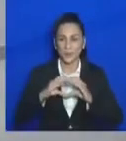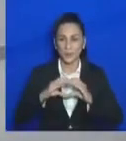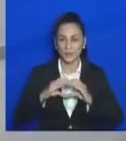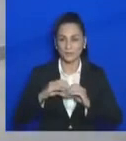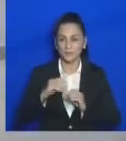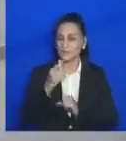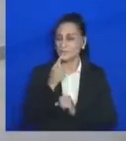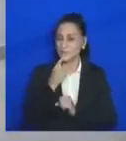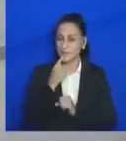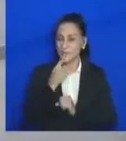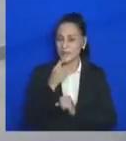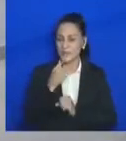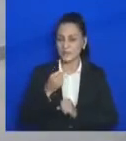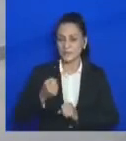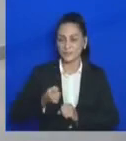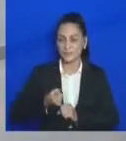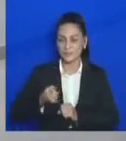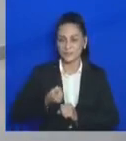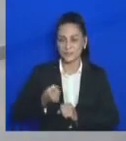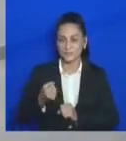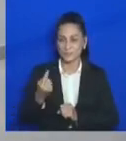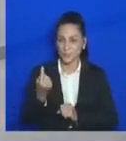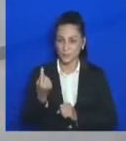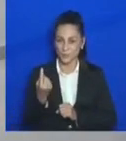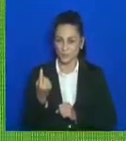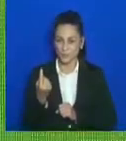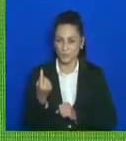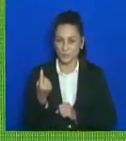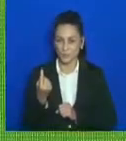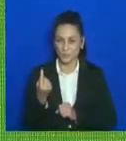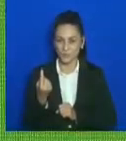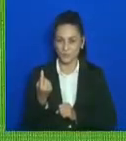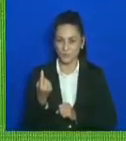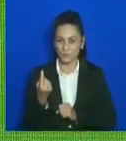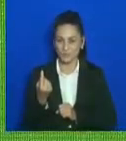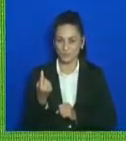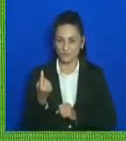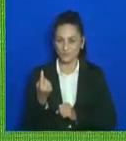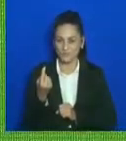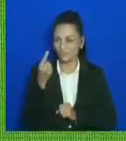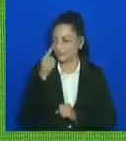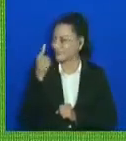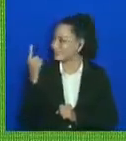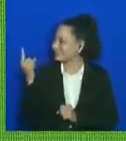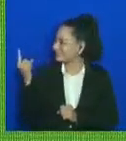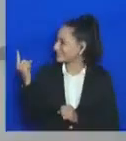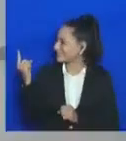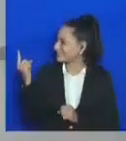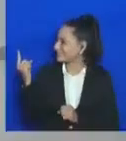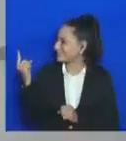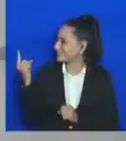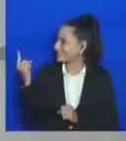Bola vermelha, número 1. Aí está no detalhe.